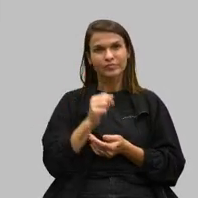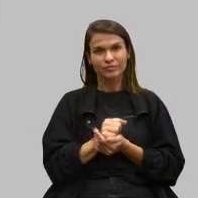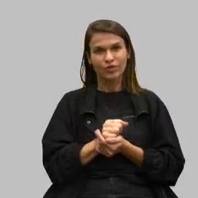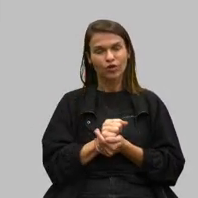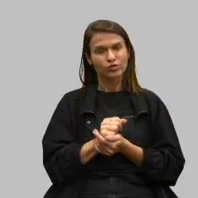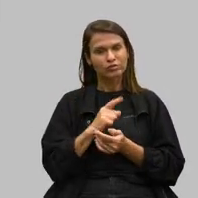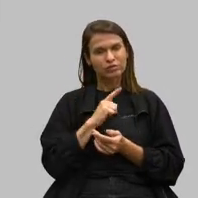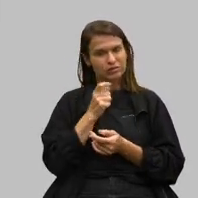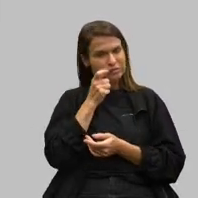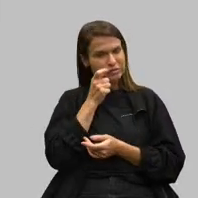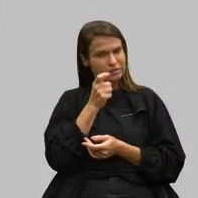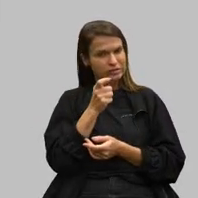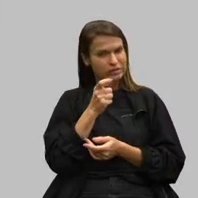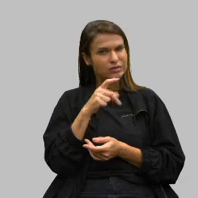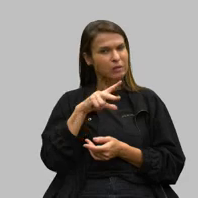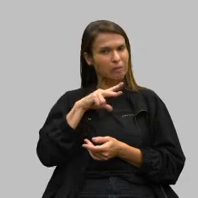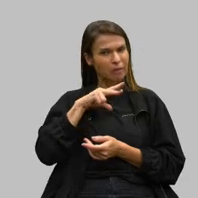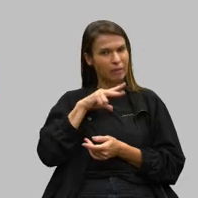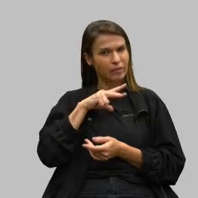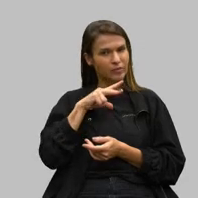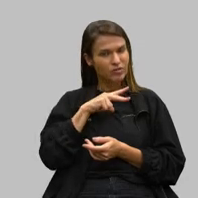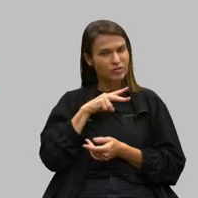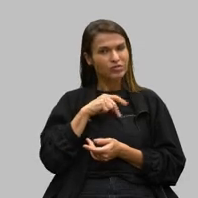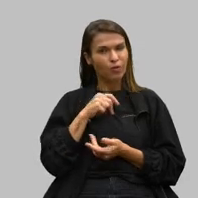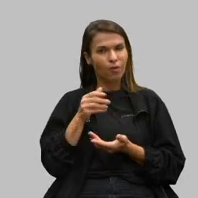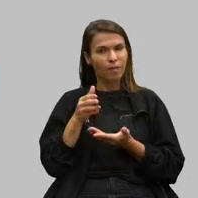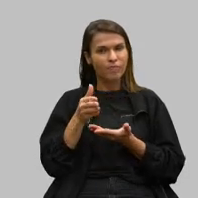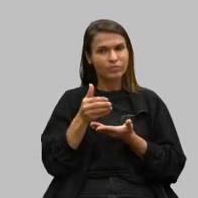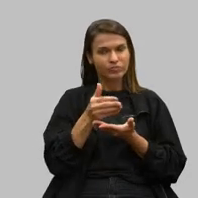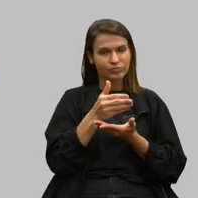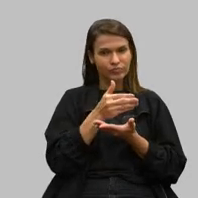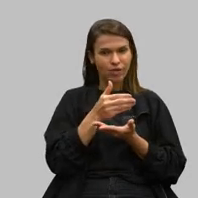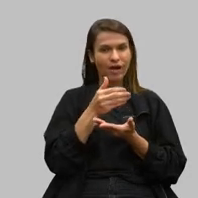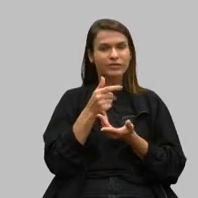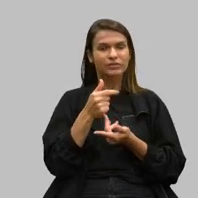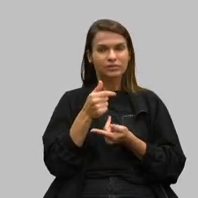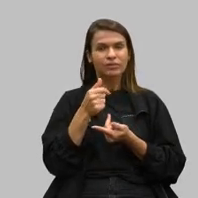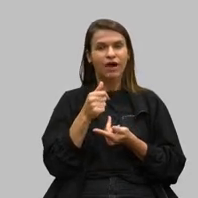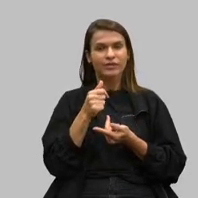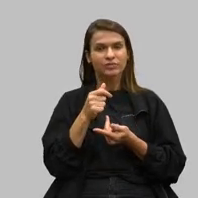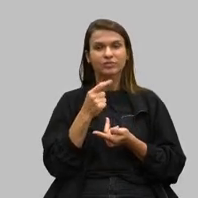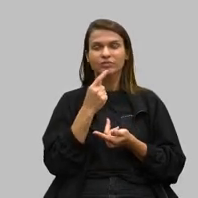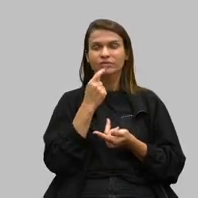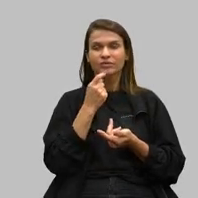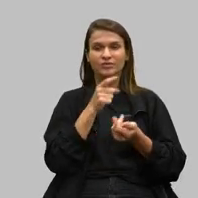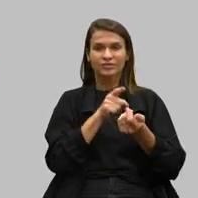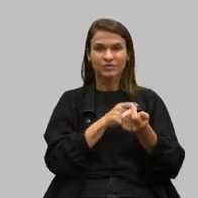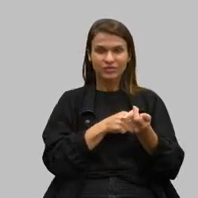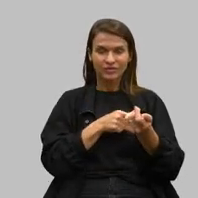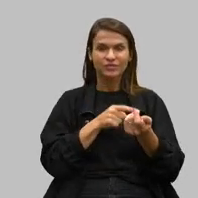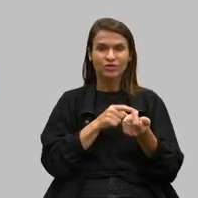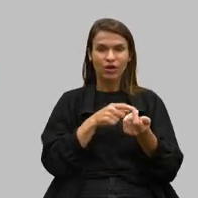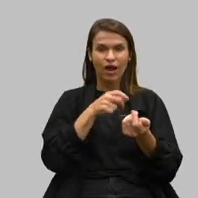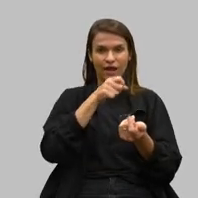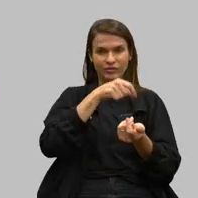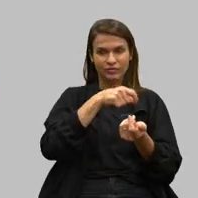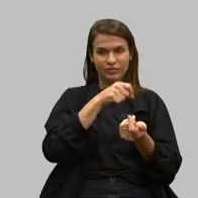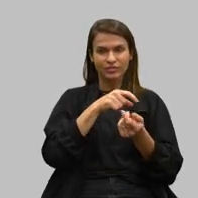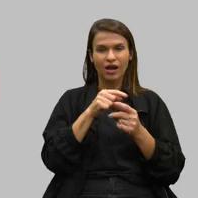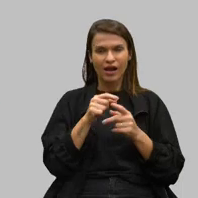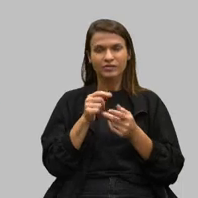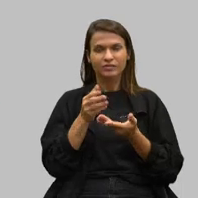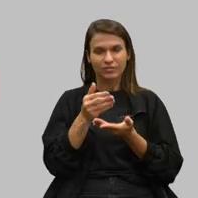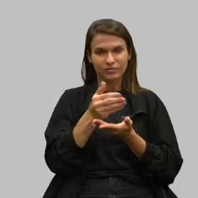interesses aí, porque a capilarização da hemodiálise, ela é a humanização. Eu conheci Minas Novas, quando nós